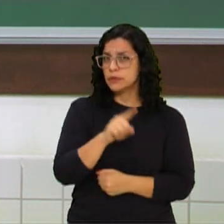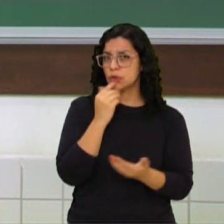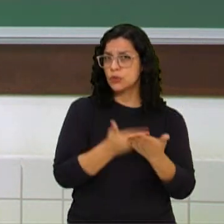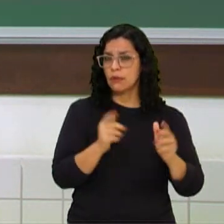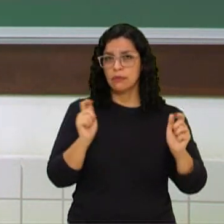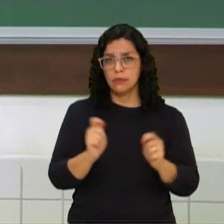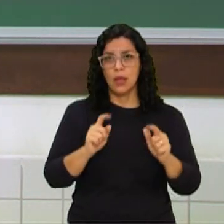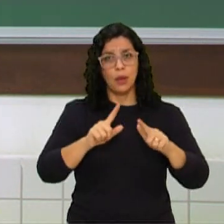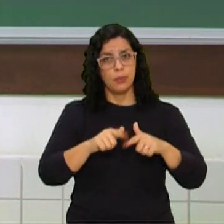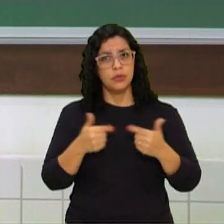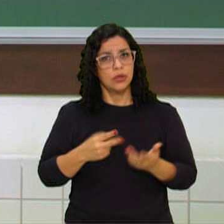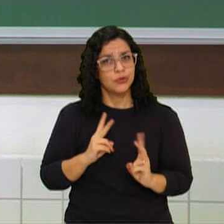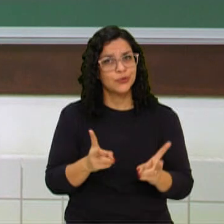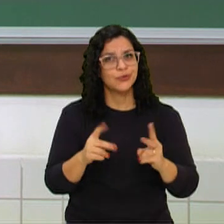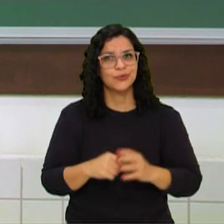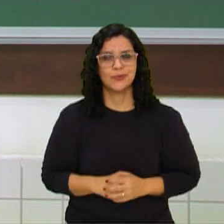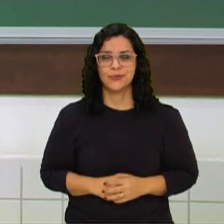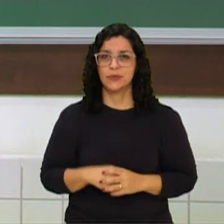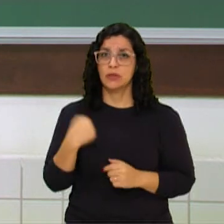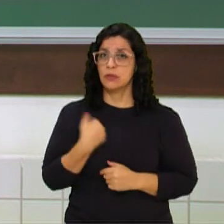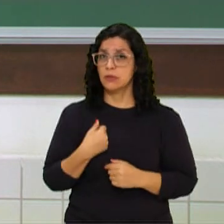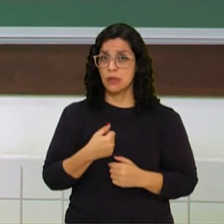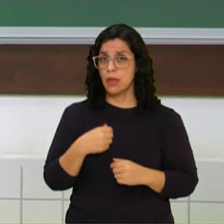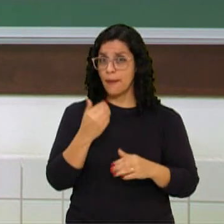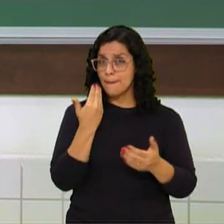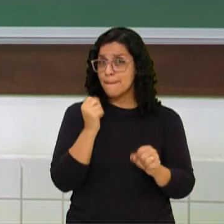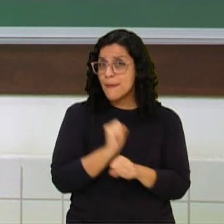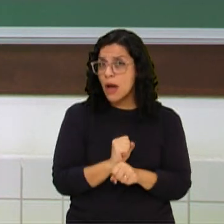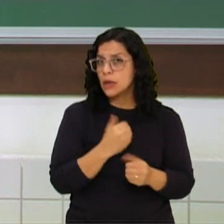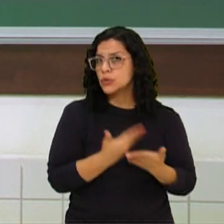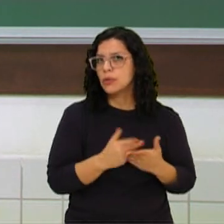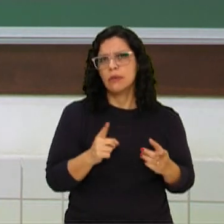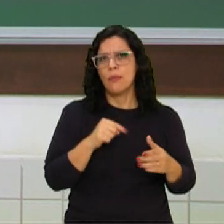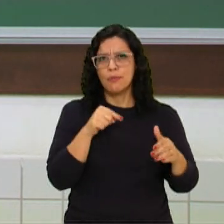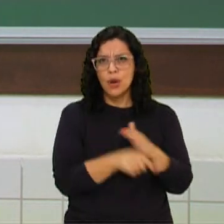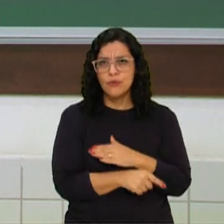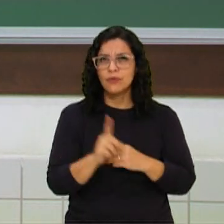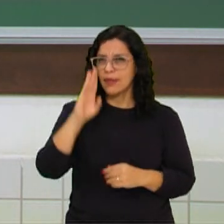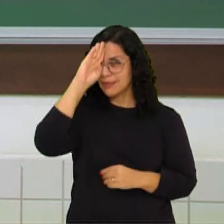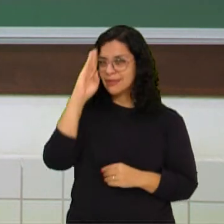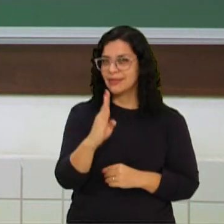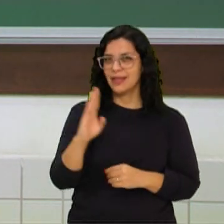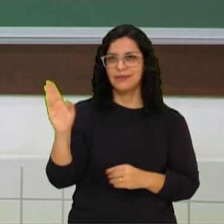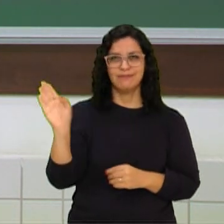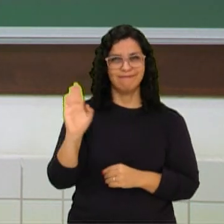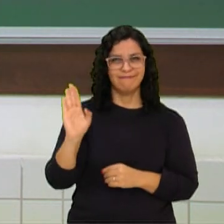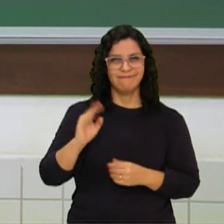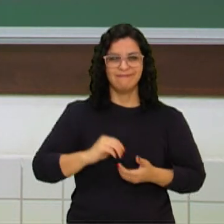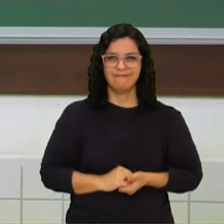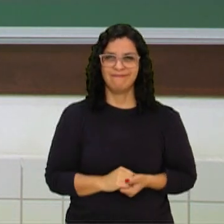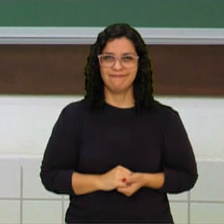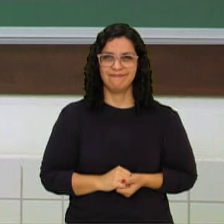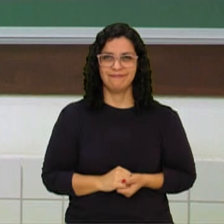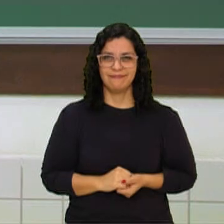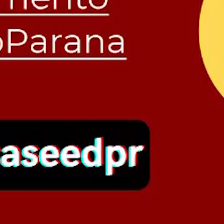ali, e assim vai, gente. Não deixe de estudar, se aprofunde e até uma próxima, gente. Valeu!